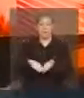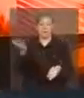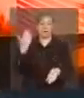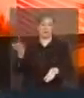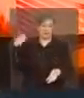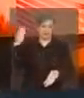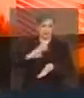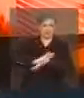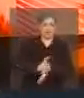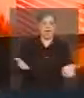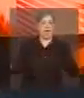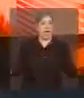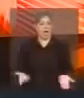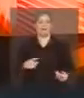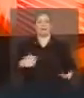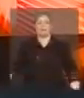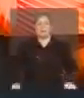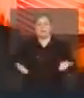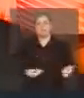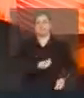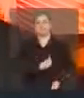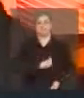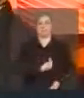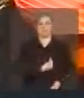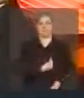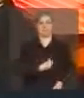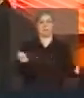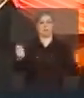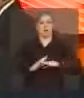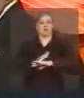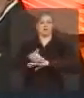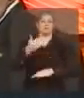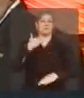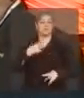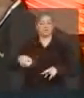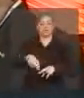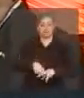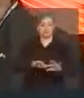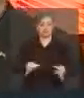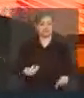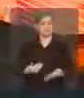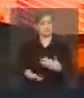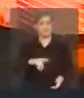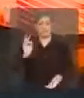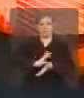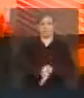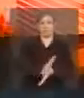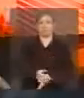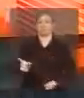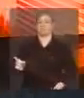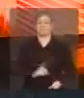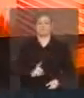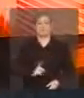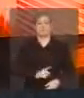como marginais. Eles já podem entrar de sandália havaiana num banco e não são tratados como se